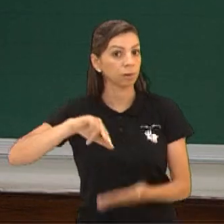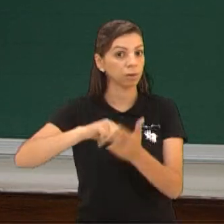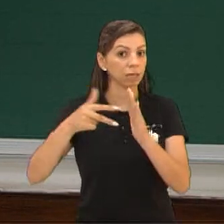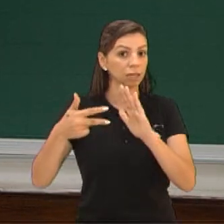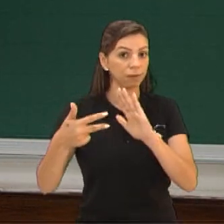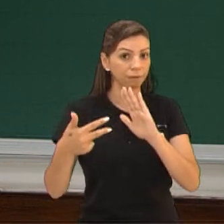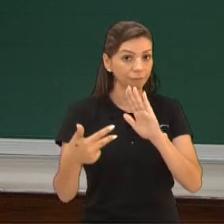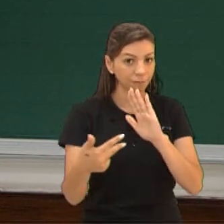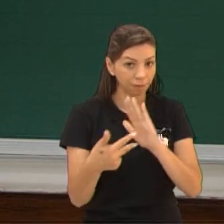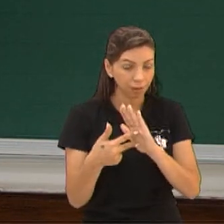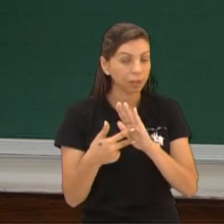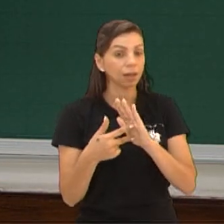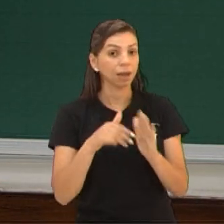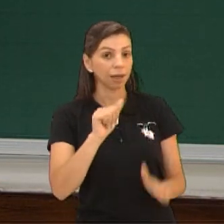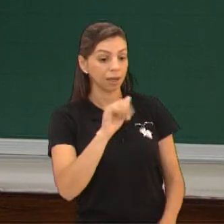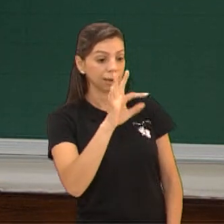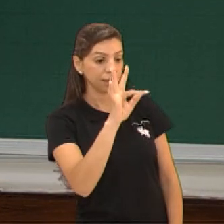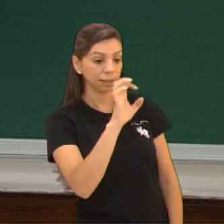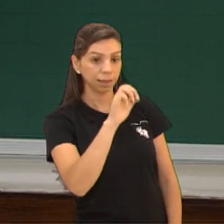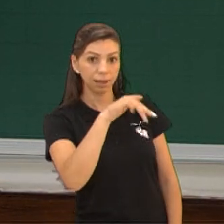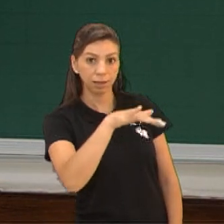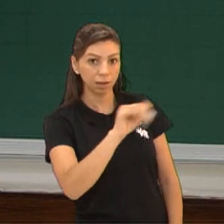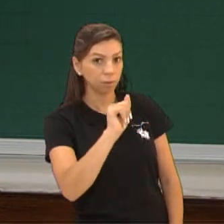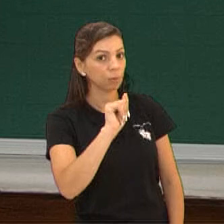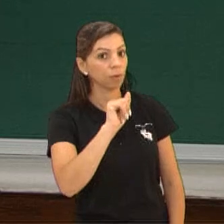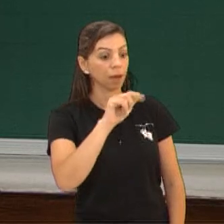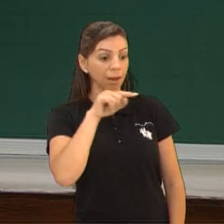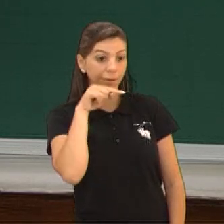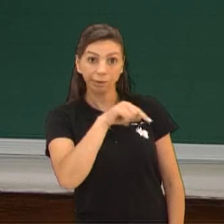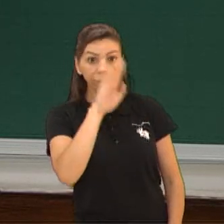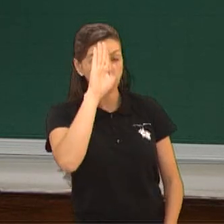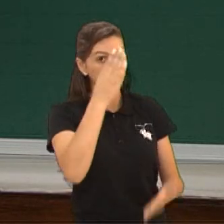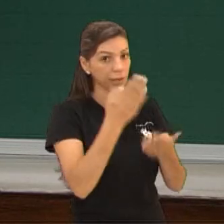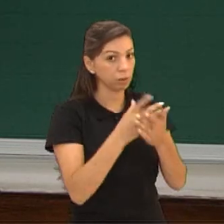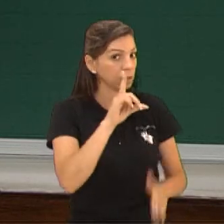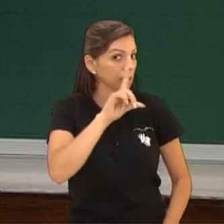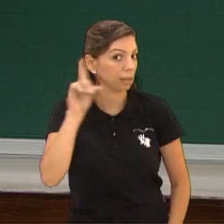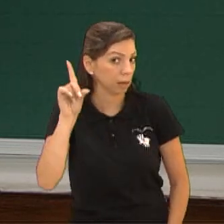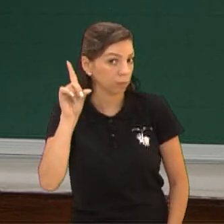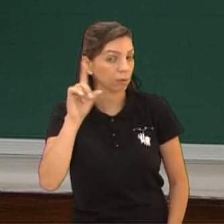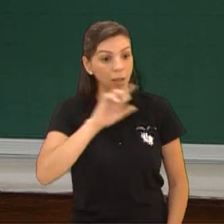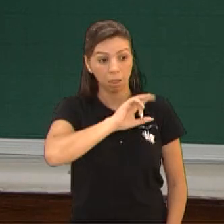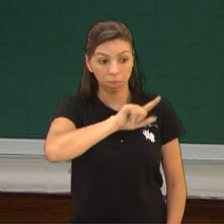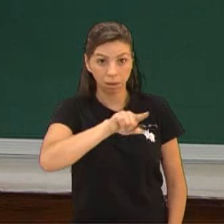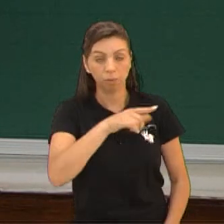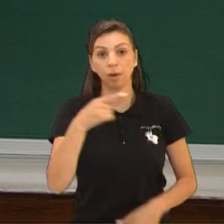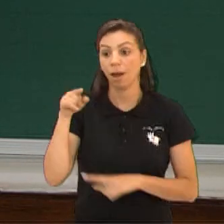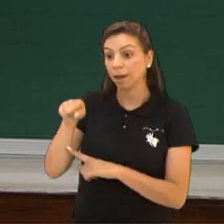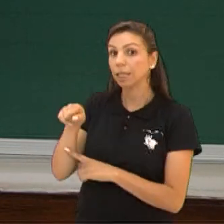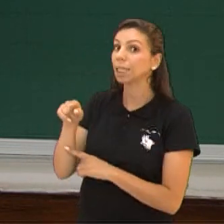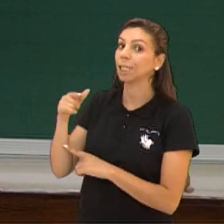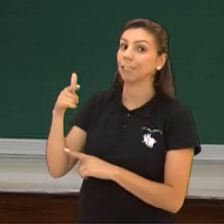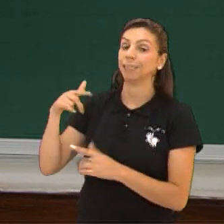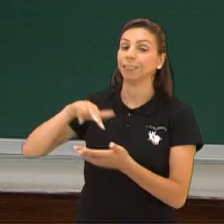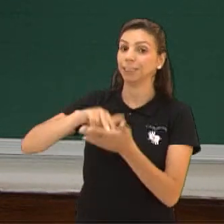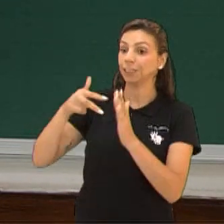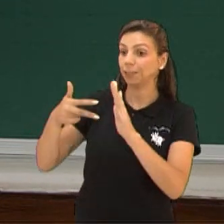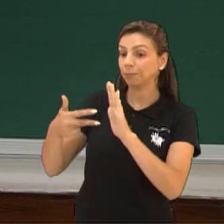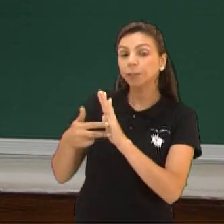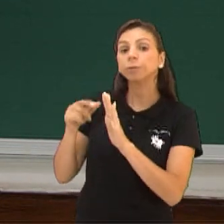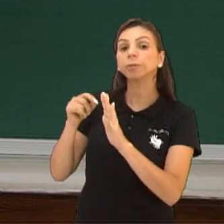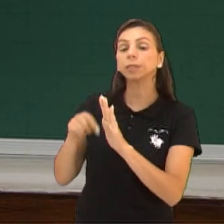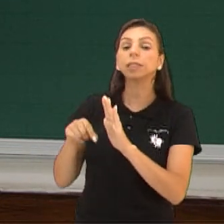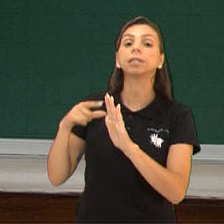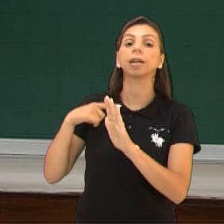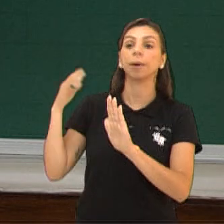a existência de um poder transcendental. O agnosticismo não duvida que exista, mas também não se dedica a provar que ele existe e a descrever